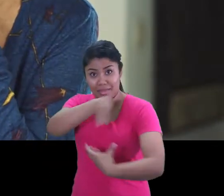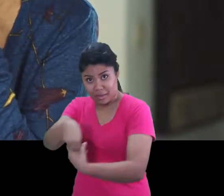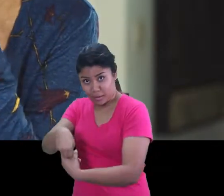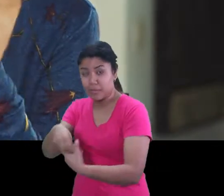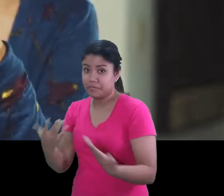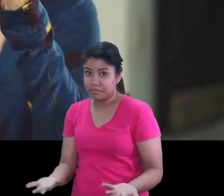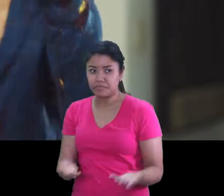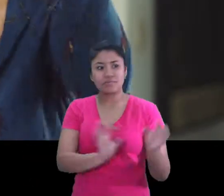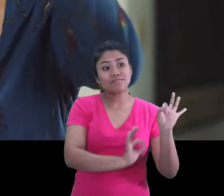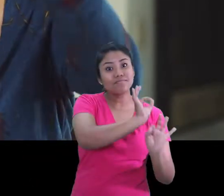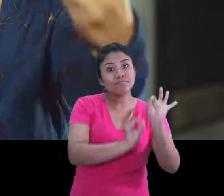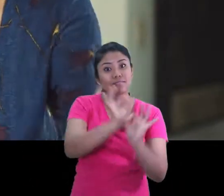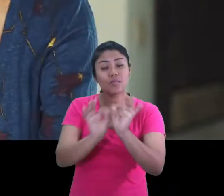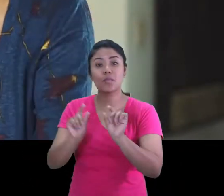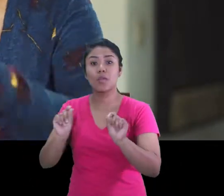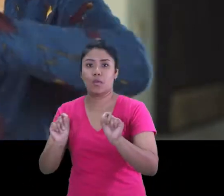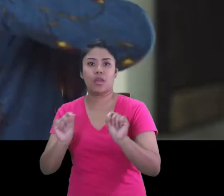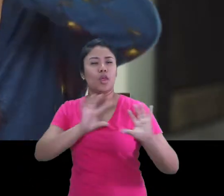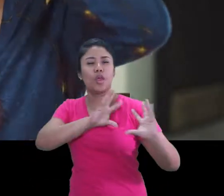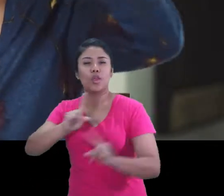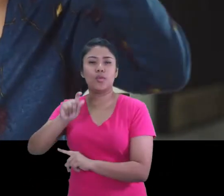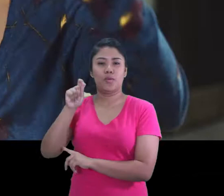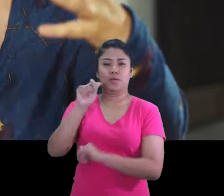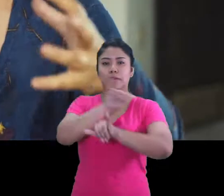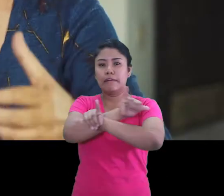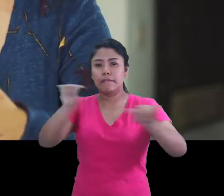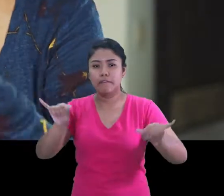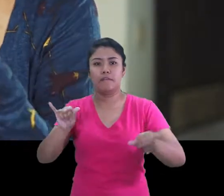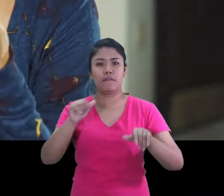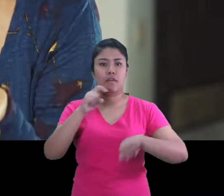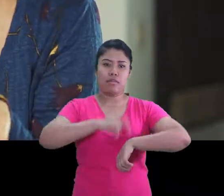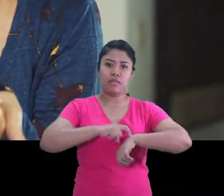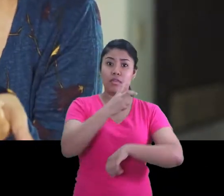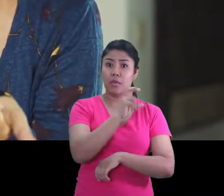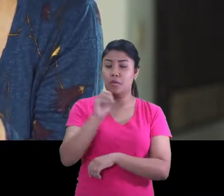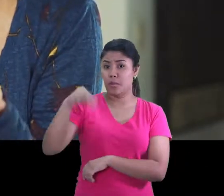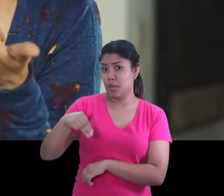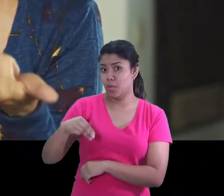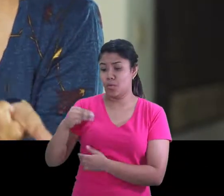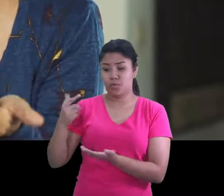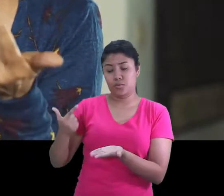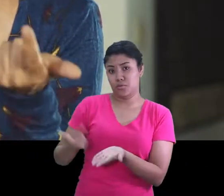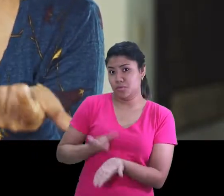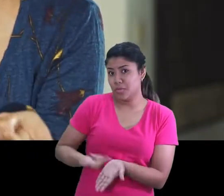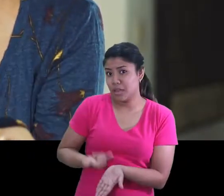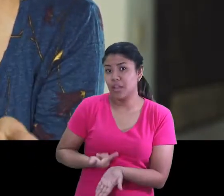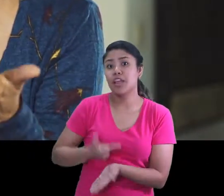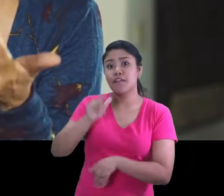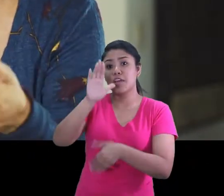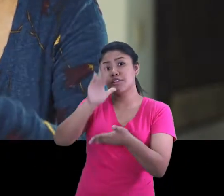a arquitetura escolar, a arquitetura, digamos, está dentro disso, a forma e organização, são todos os rituais, né? O sinal, a aula de